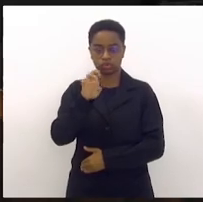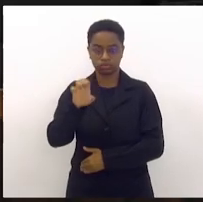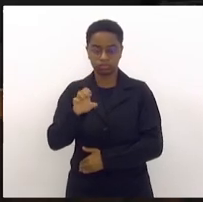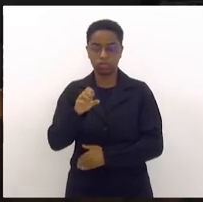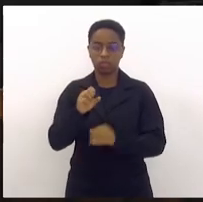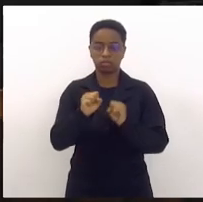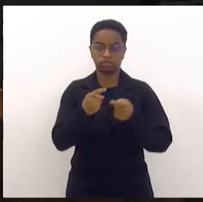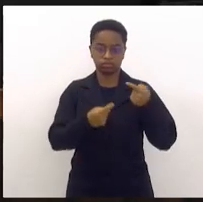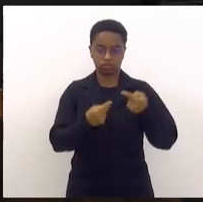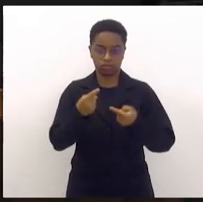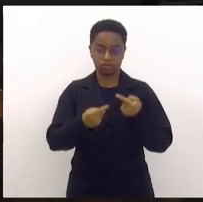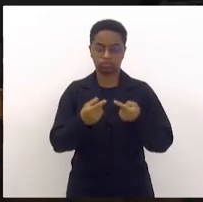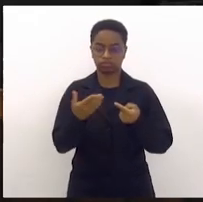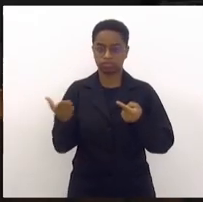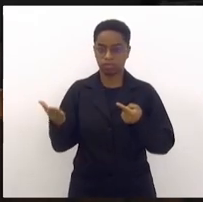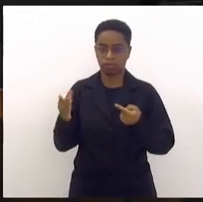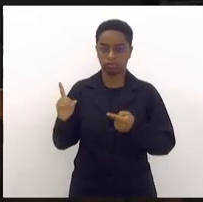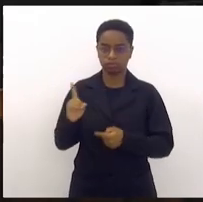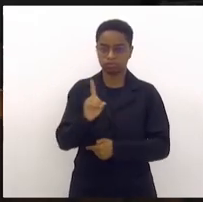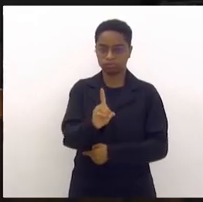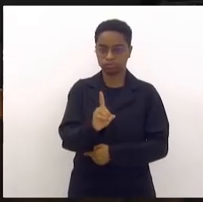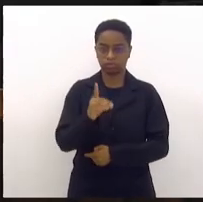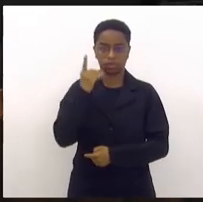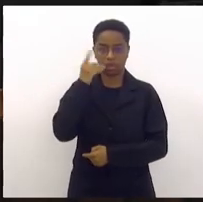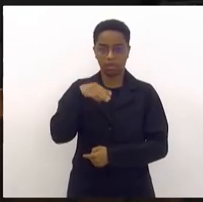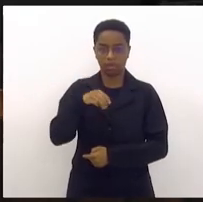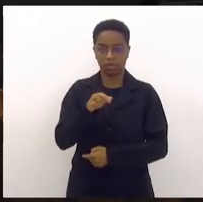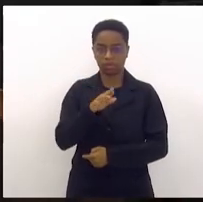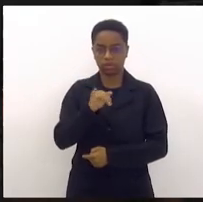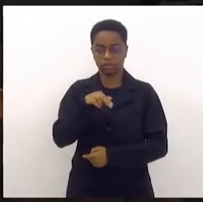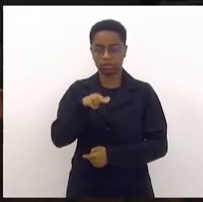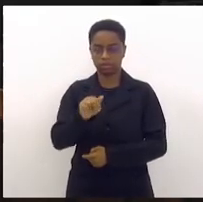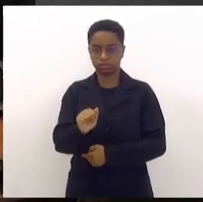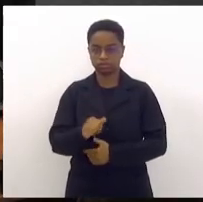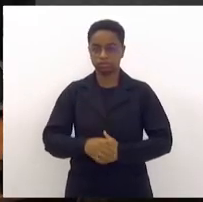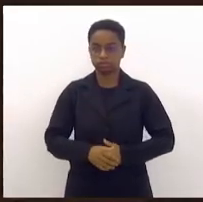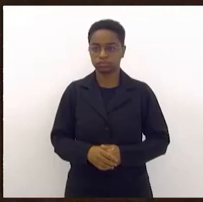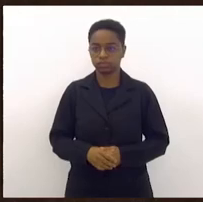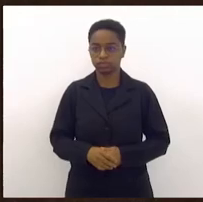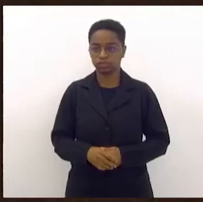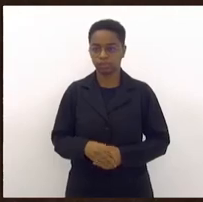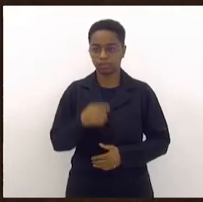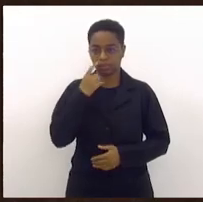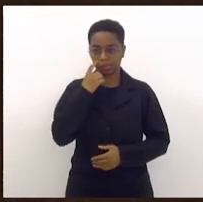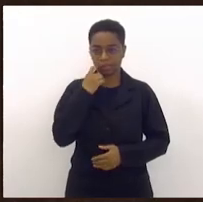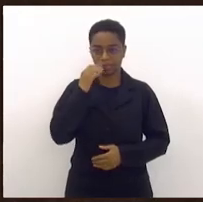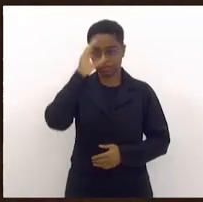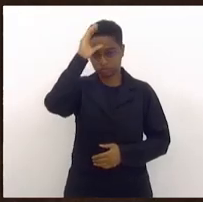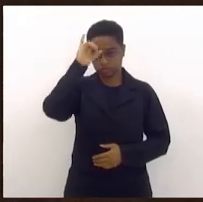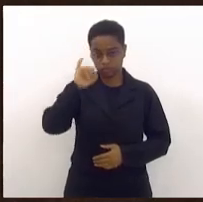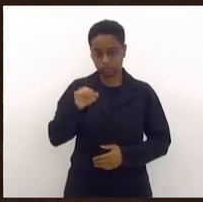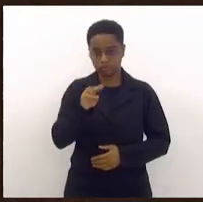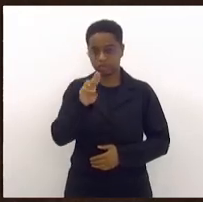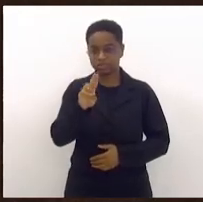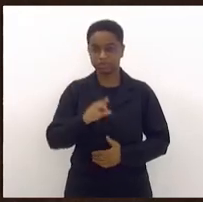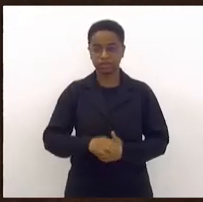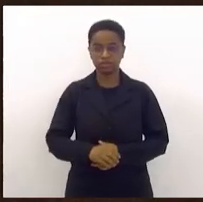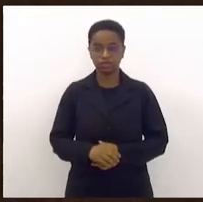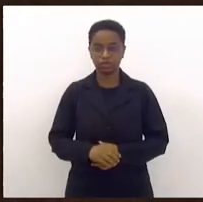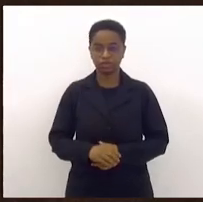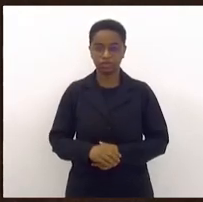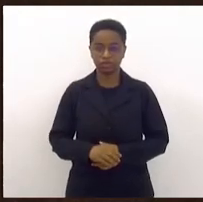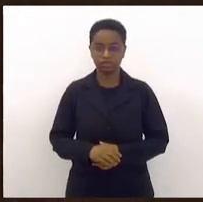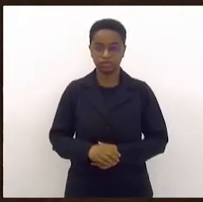discutir a autora da proposta, a nossa querida Marina, do MST. Obrigada, tia Ju. Só queria reforçar